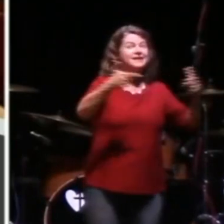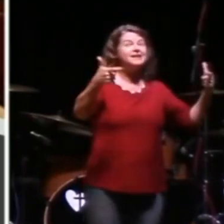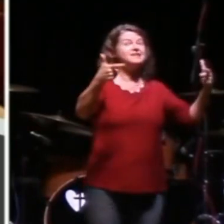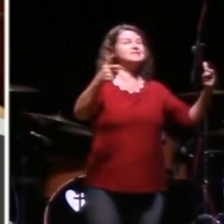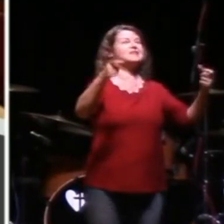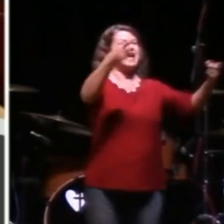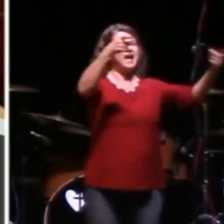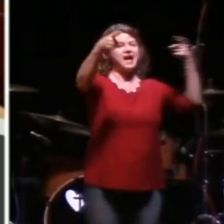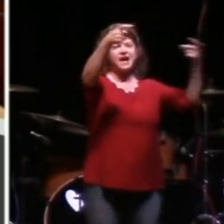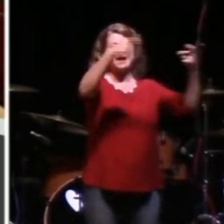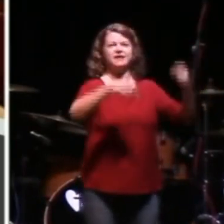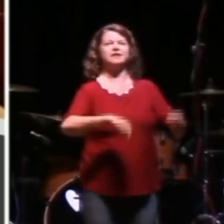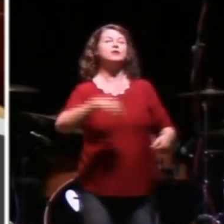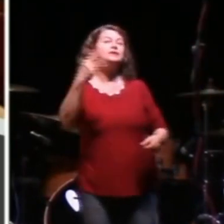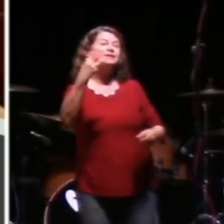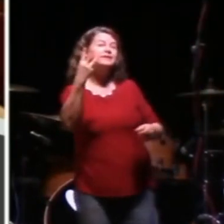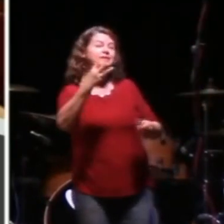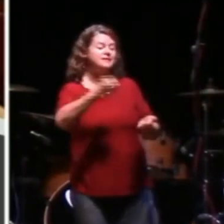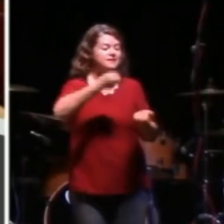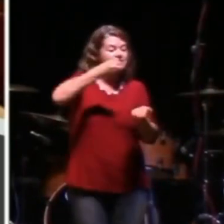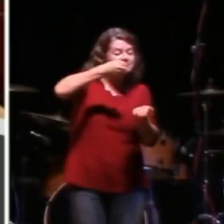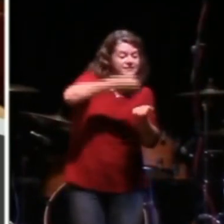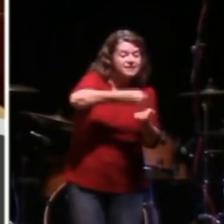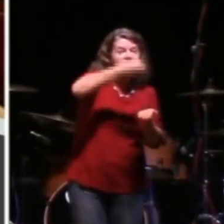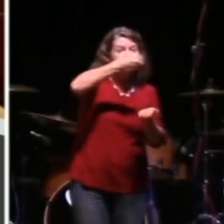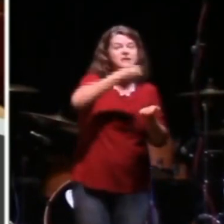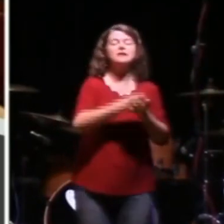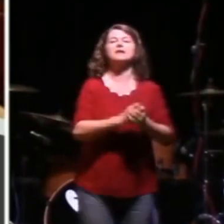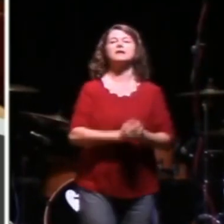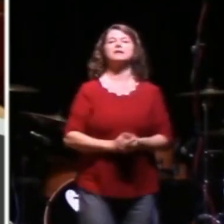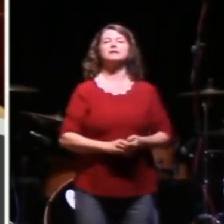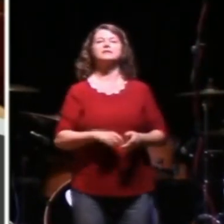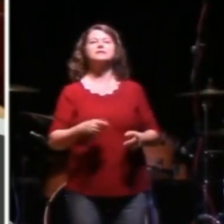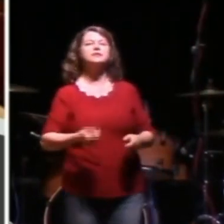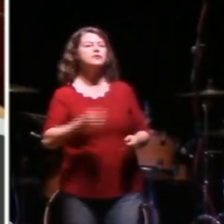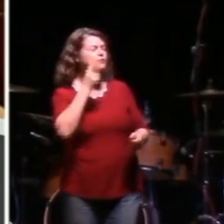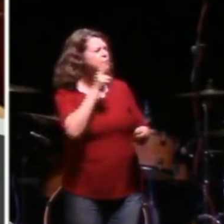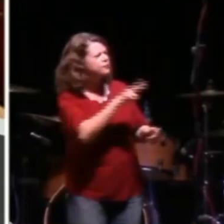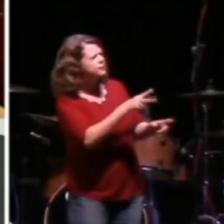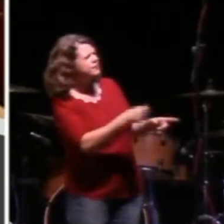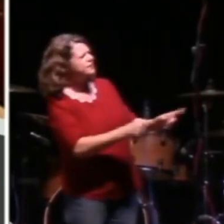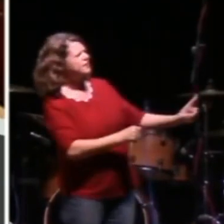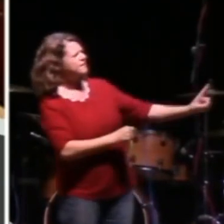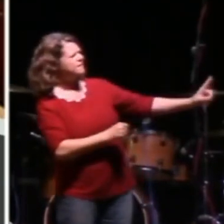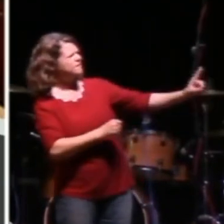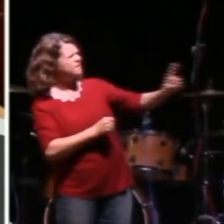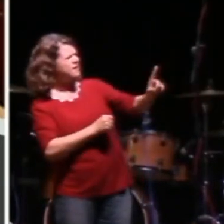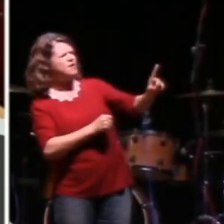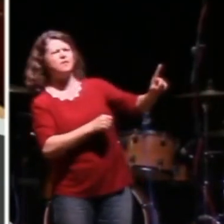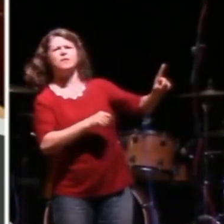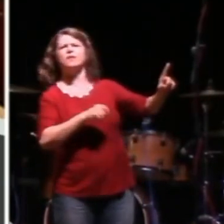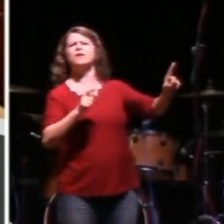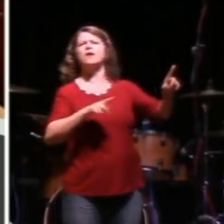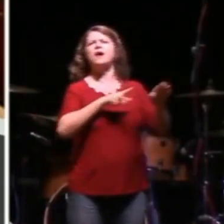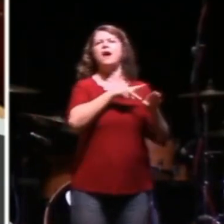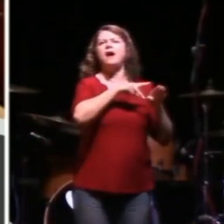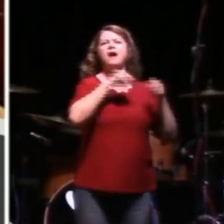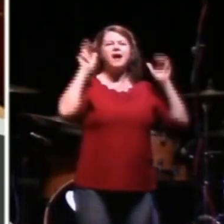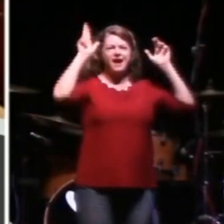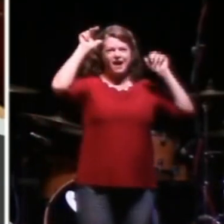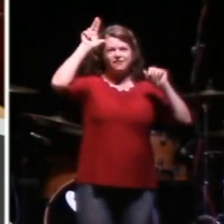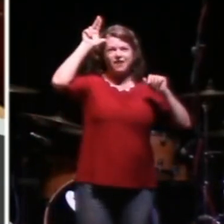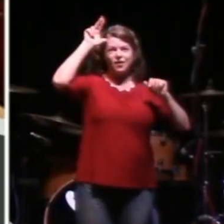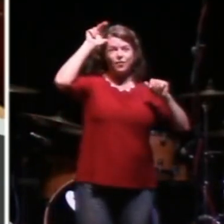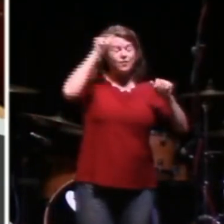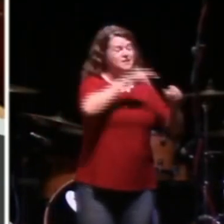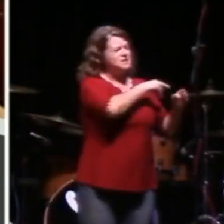selo ouvi o terceiro ser vidente dizer venha olhei dia de mim está num cavalo preto seu cavaleiro